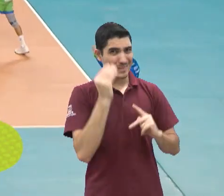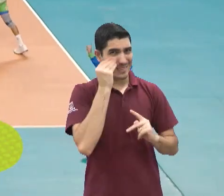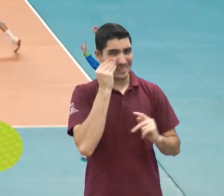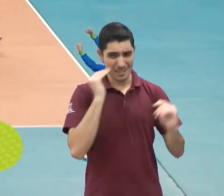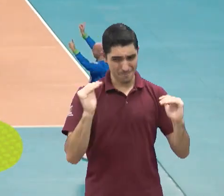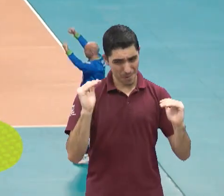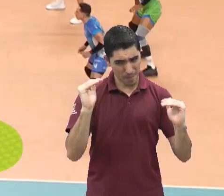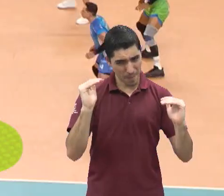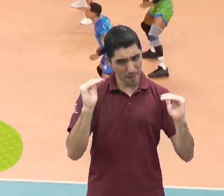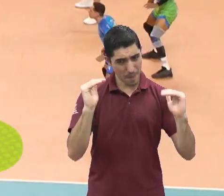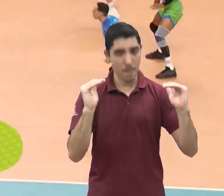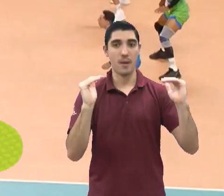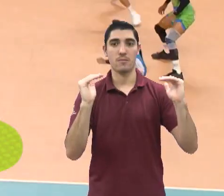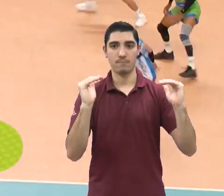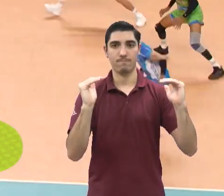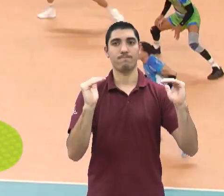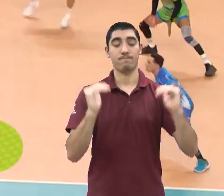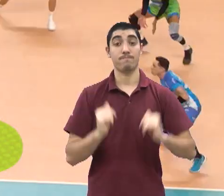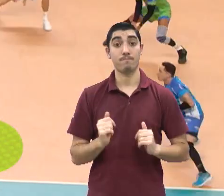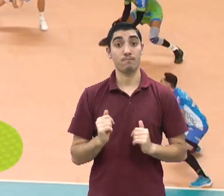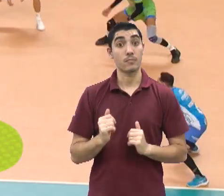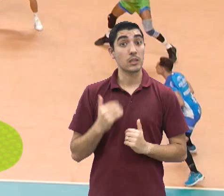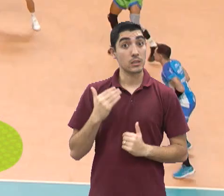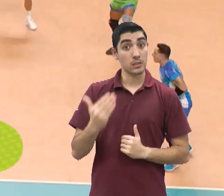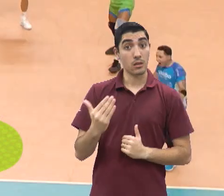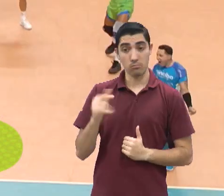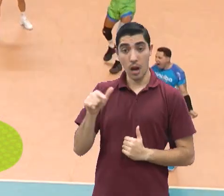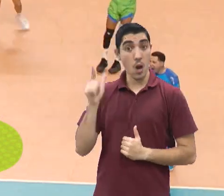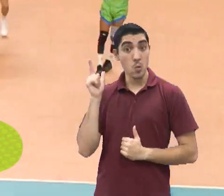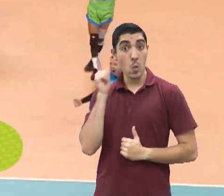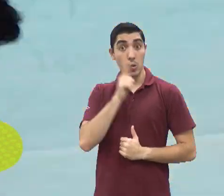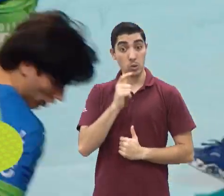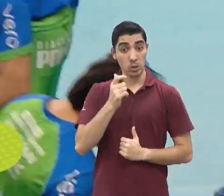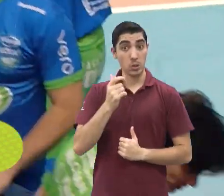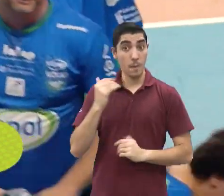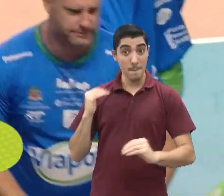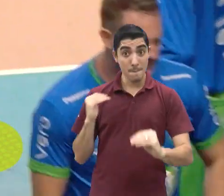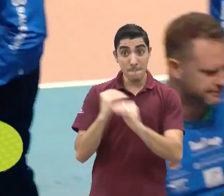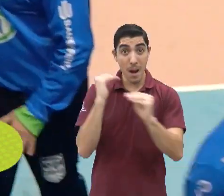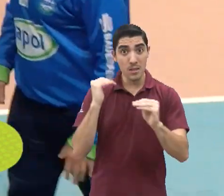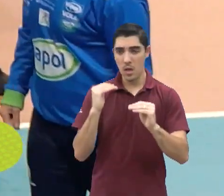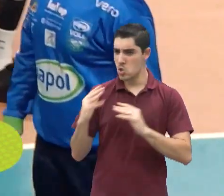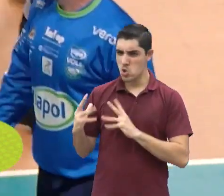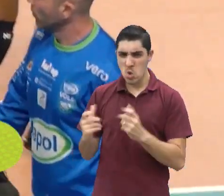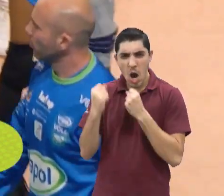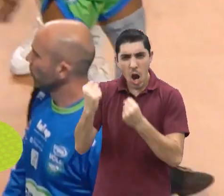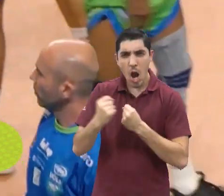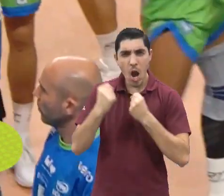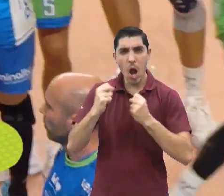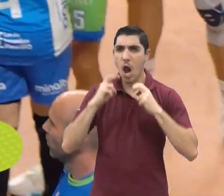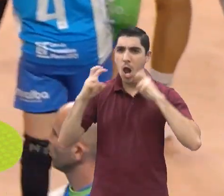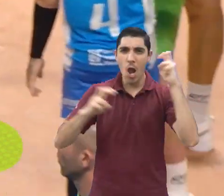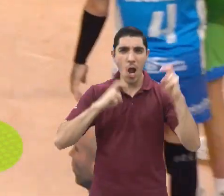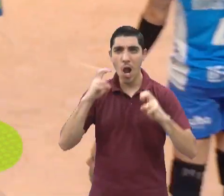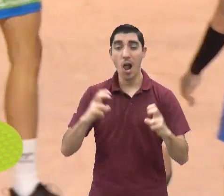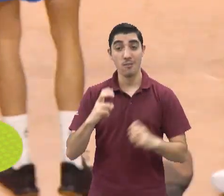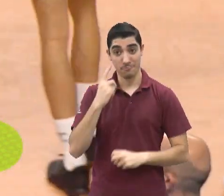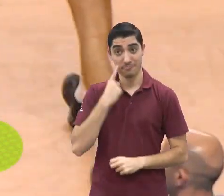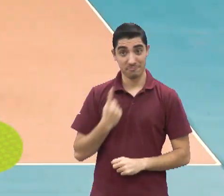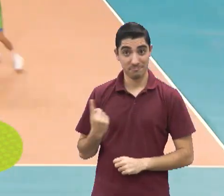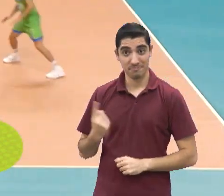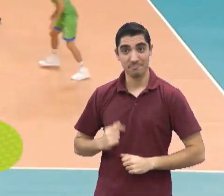para empatar. E o ponto da igualdade foi muito comemorado pelos jogadores.